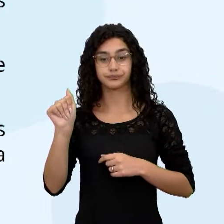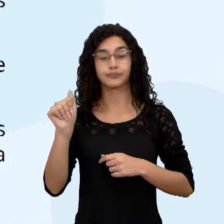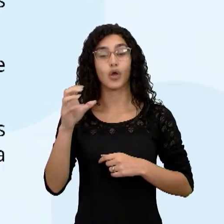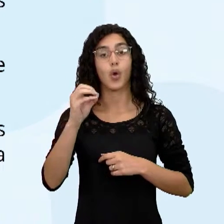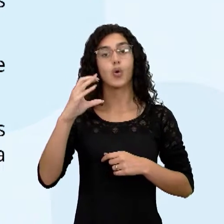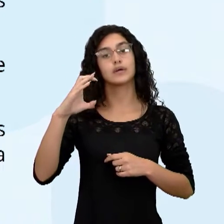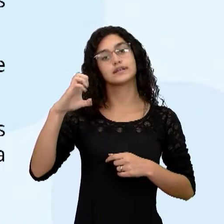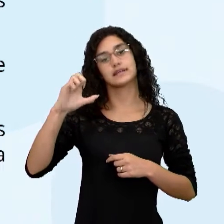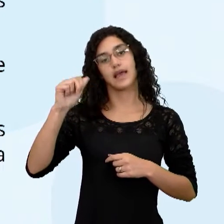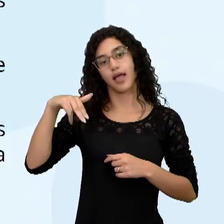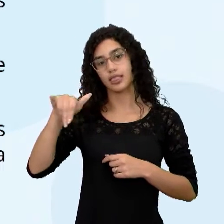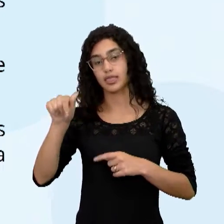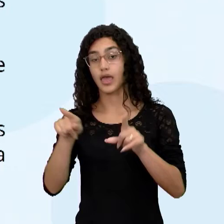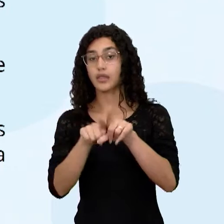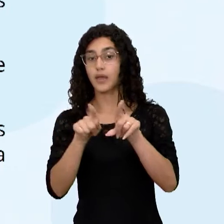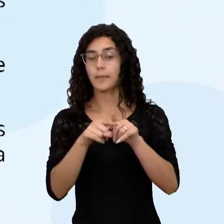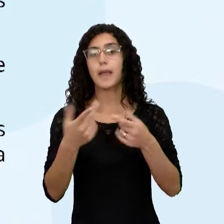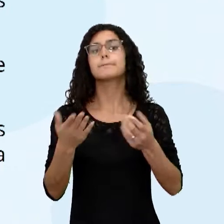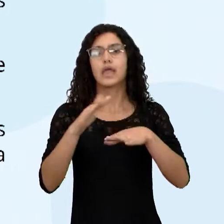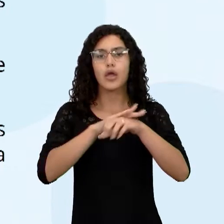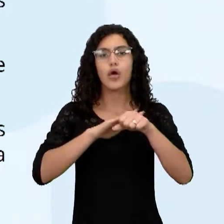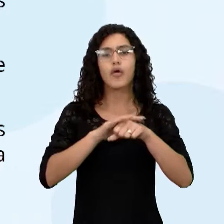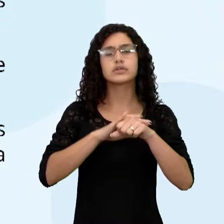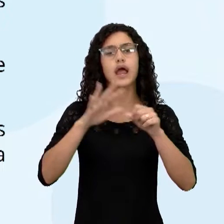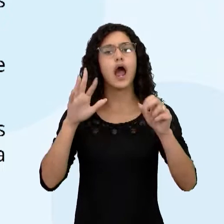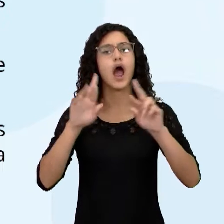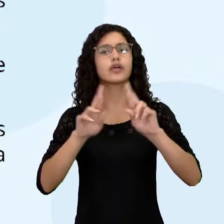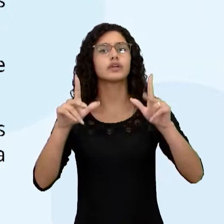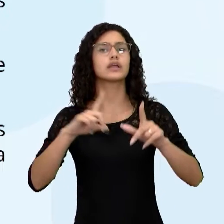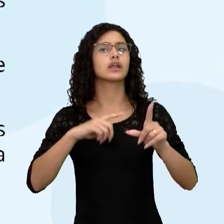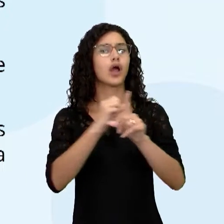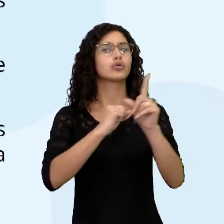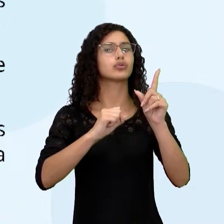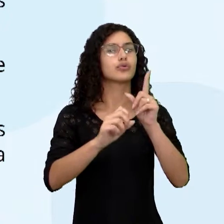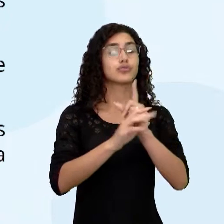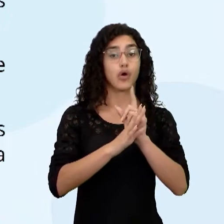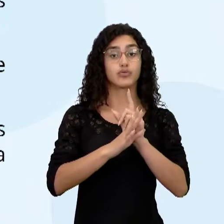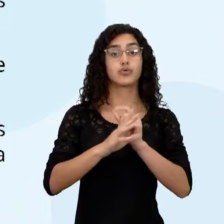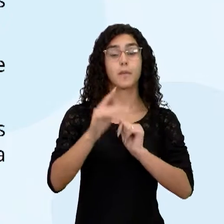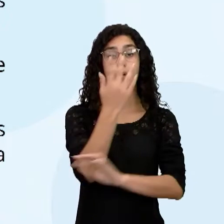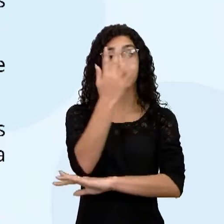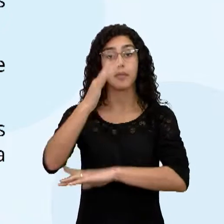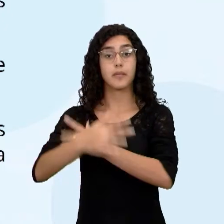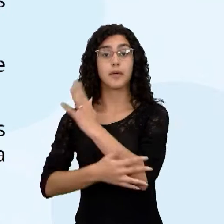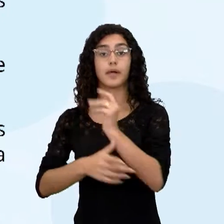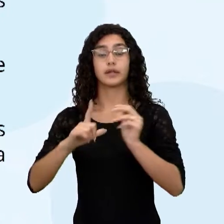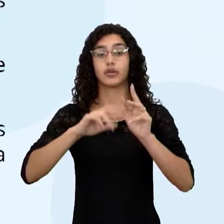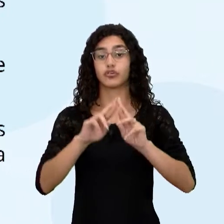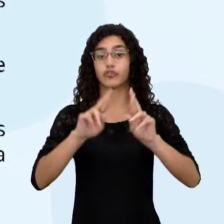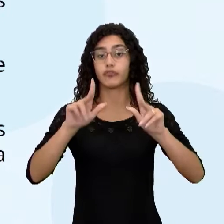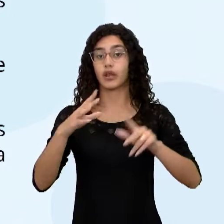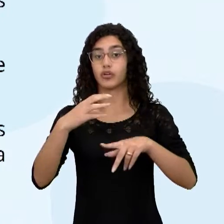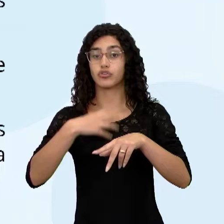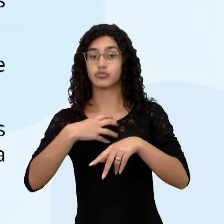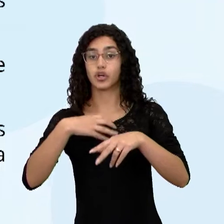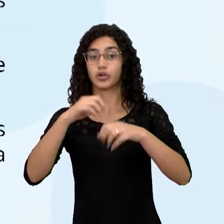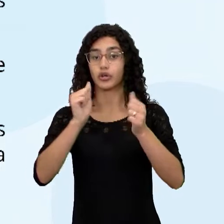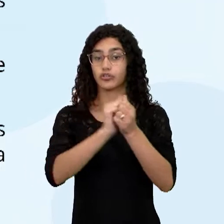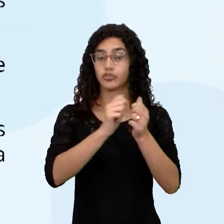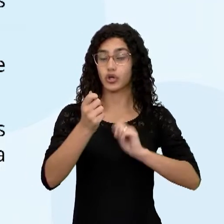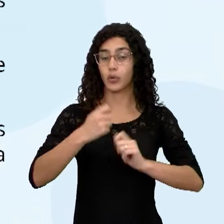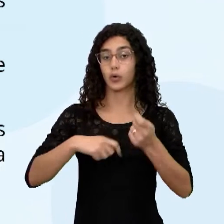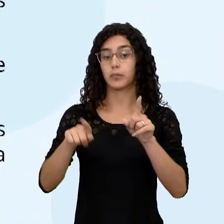e Oceania e discutir os impactos socioambientais decorrentes de diferentes atividades